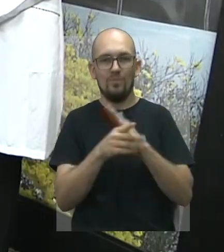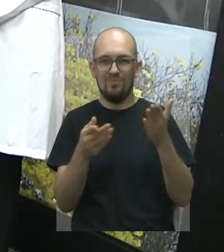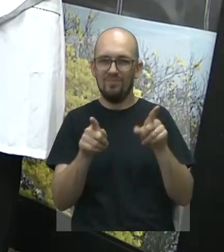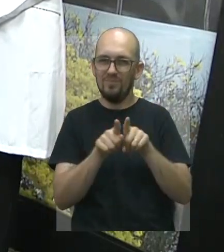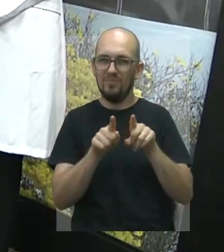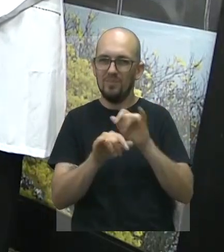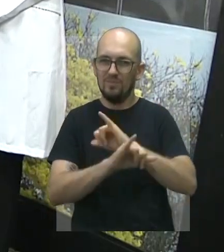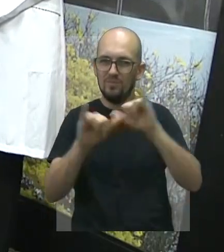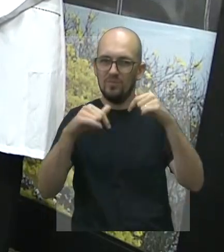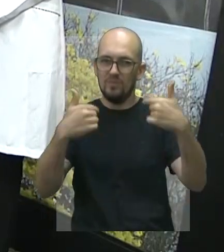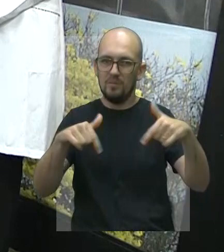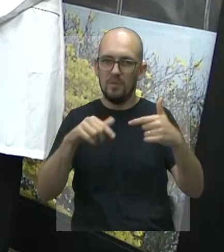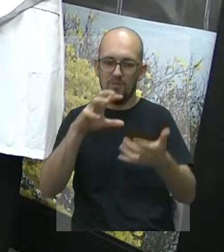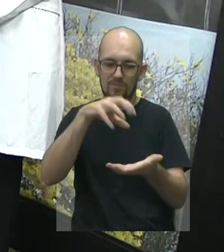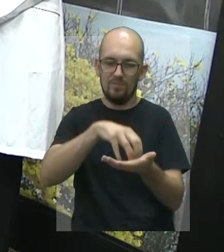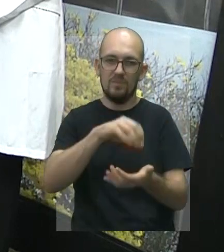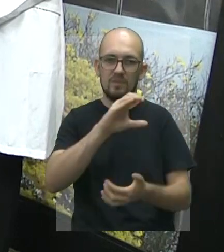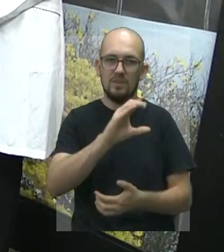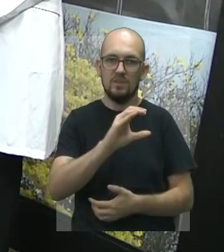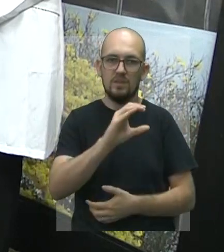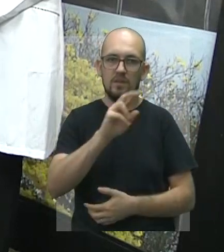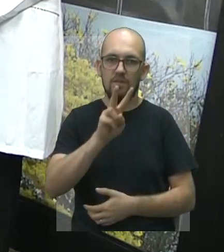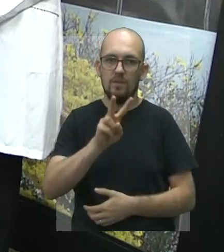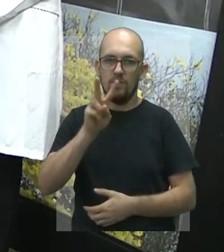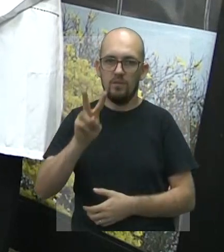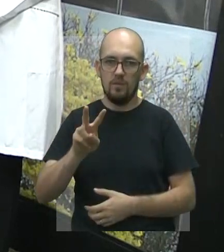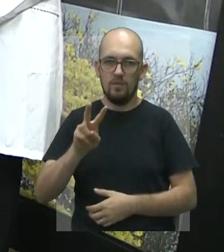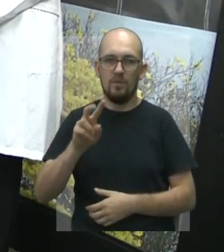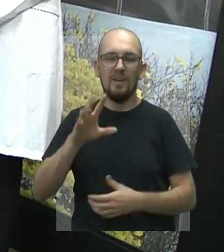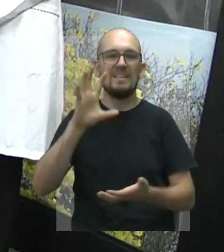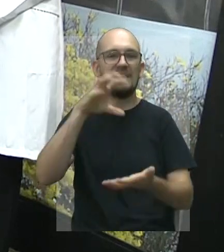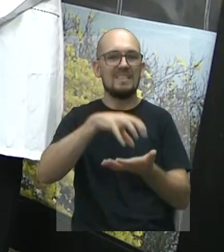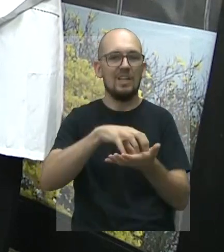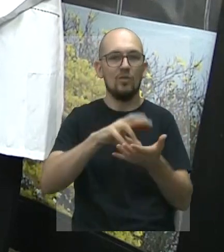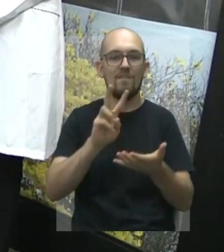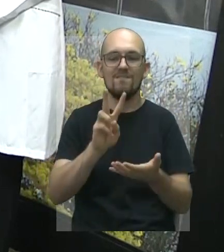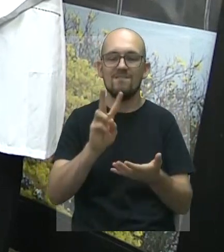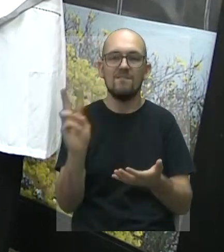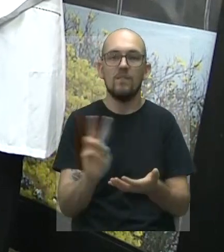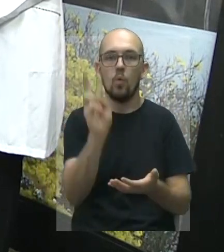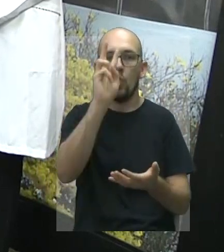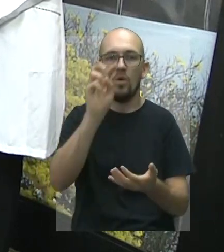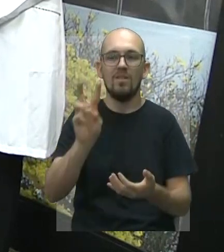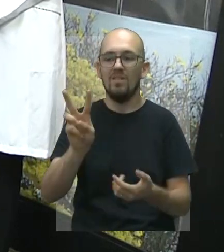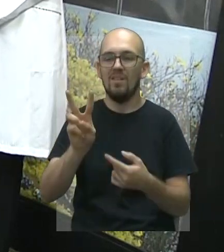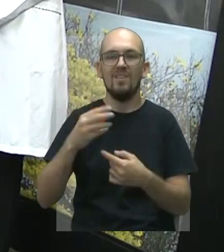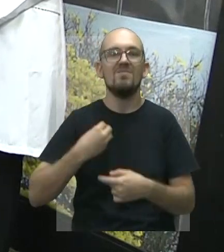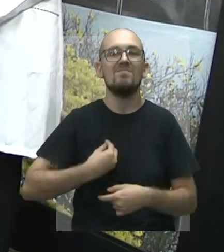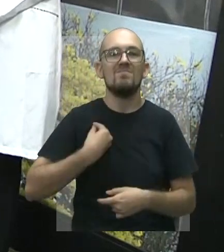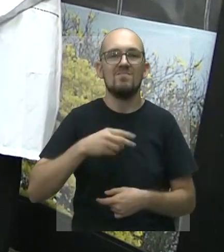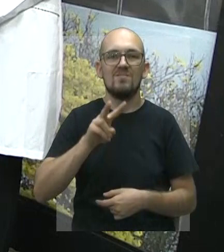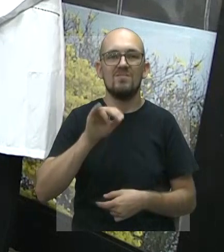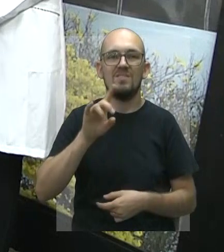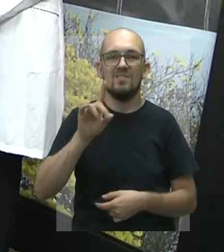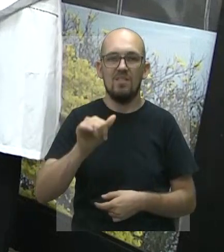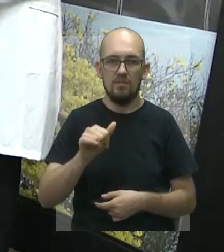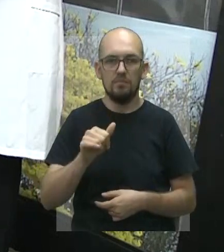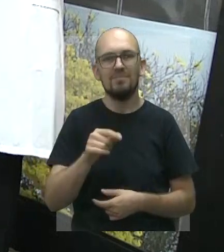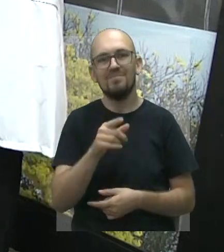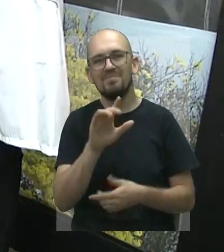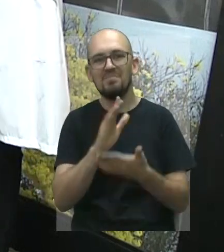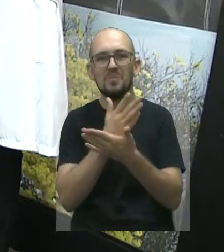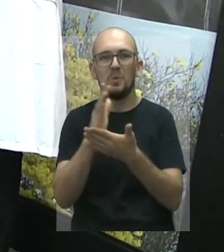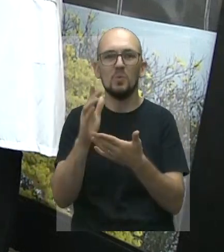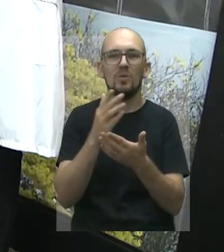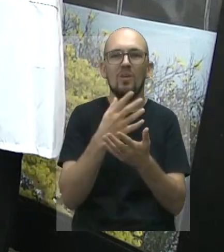CVV, né, que é o Centro de Valorização da Vida. As pessoas que às vezes estão passando por um momento muito difícil, né, estão aí